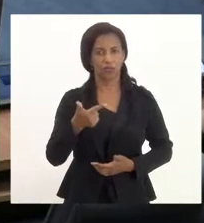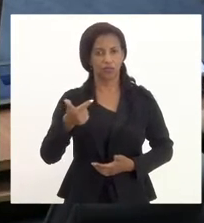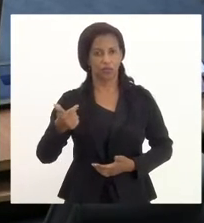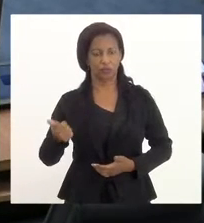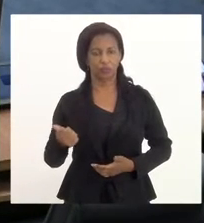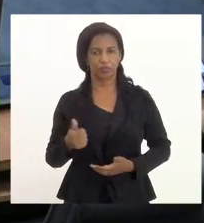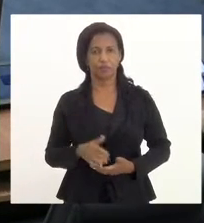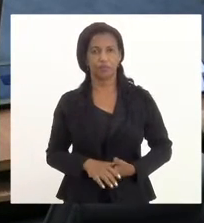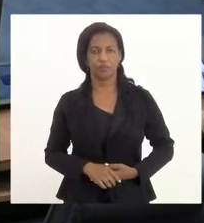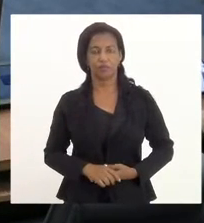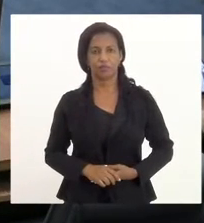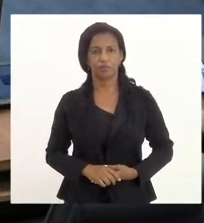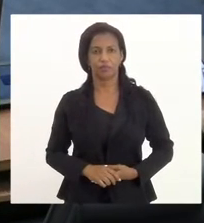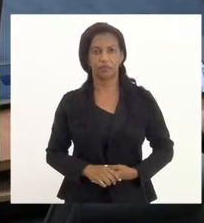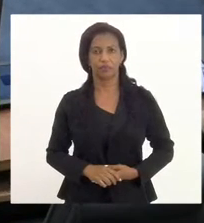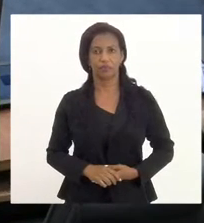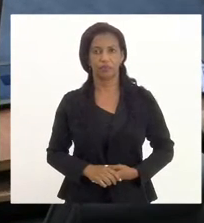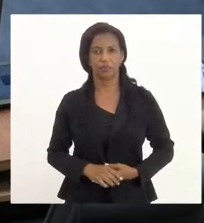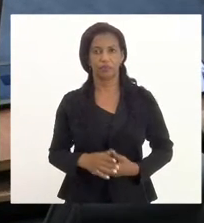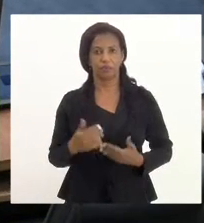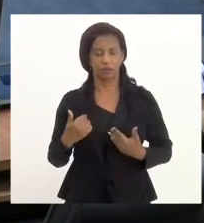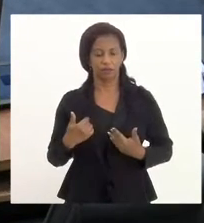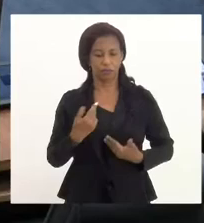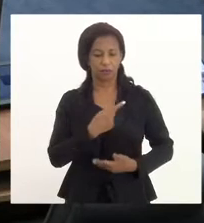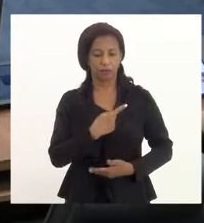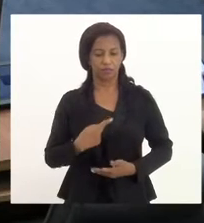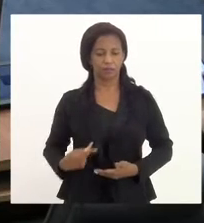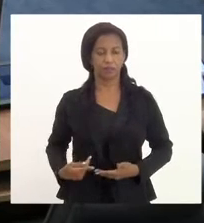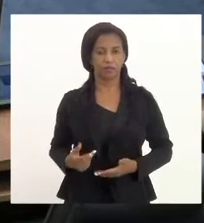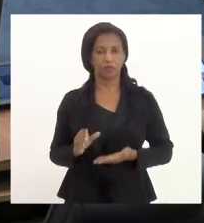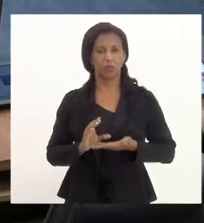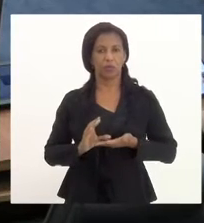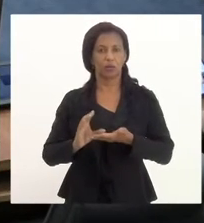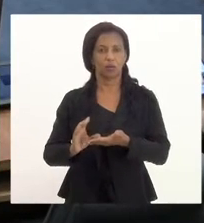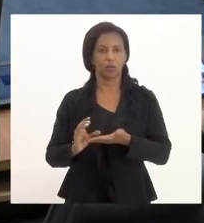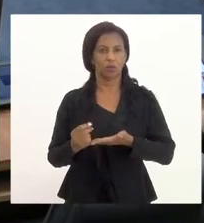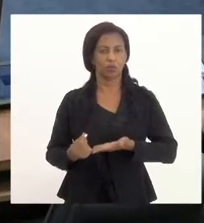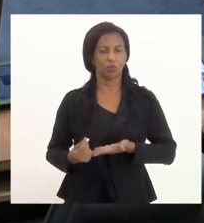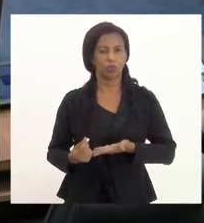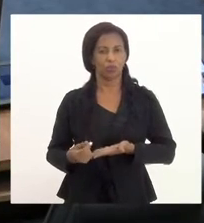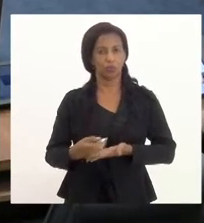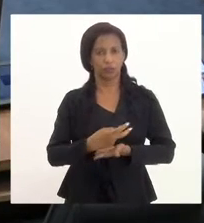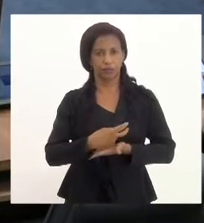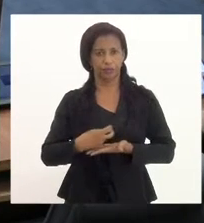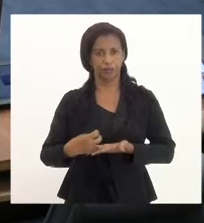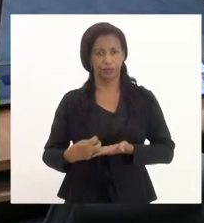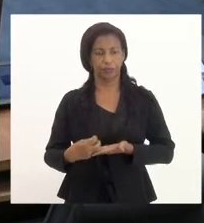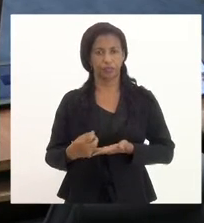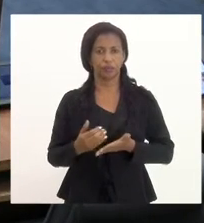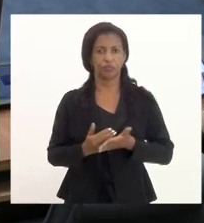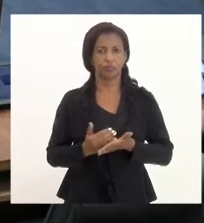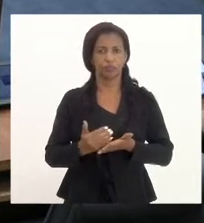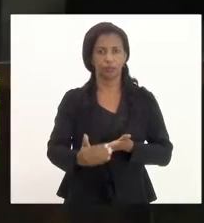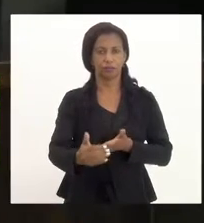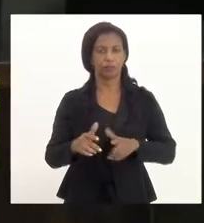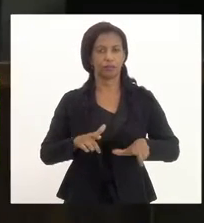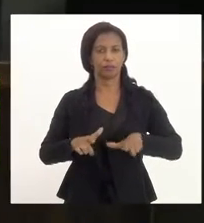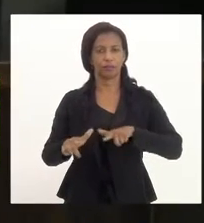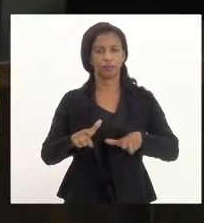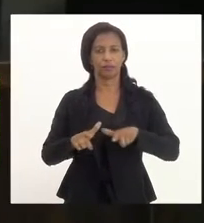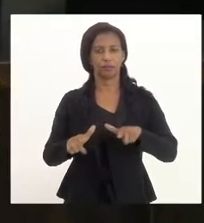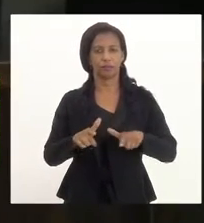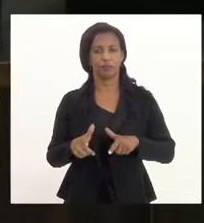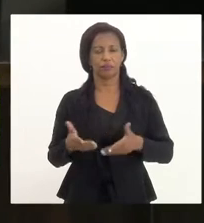21 na condição de presidente da Comissão de tributação do por abertos os trabalhos